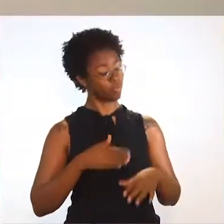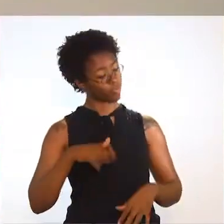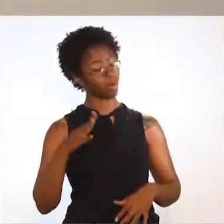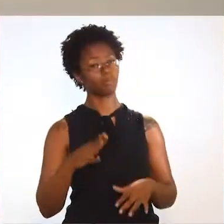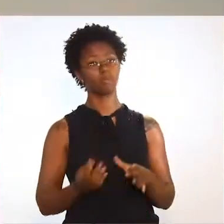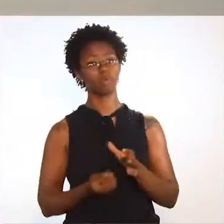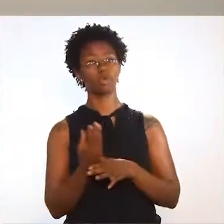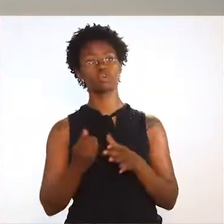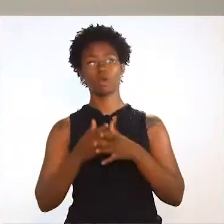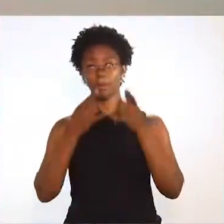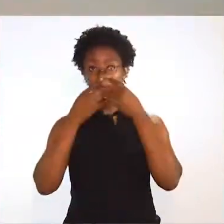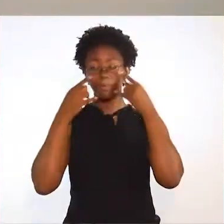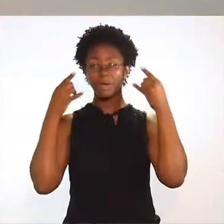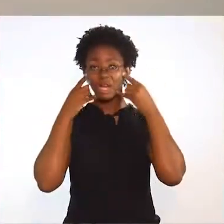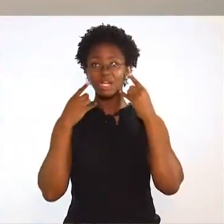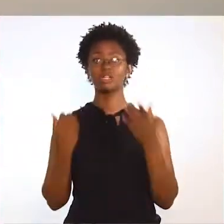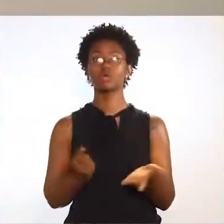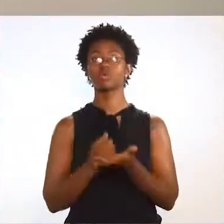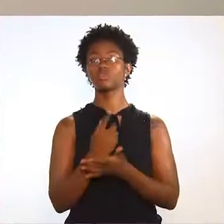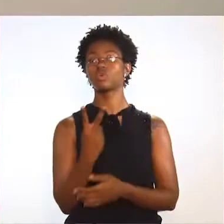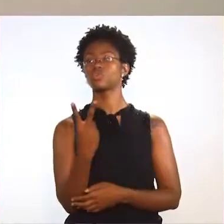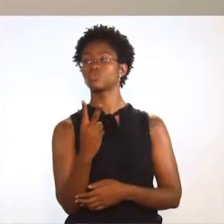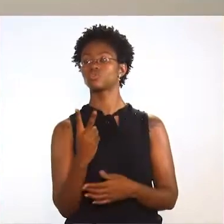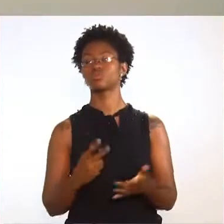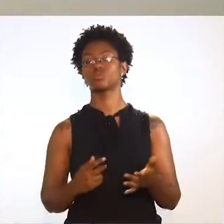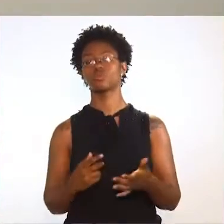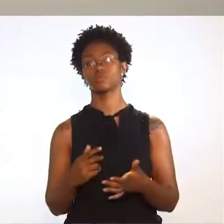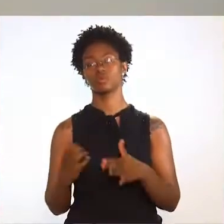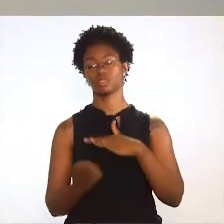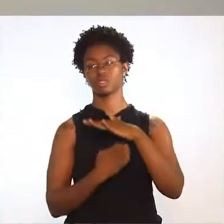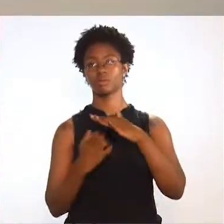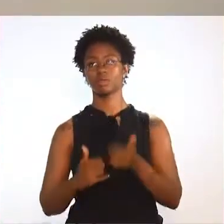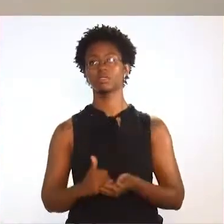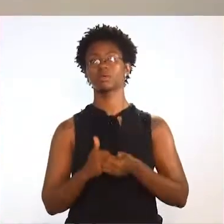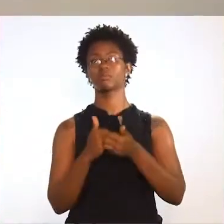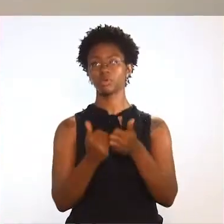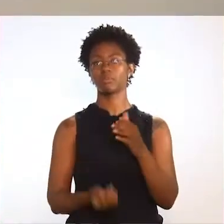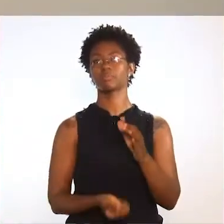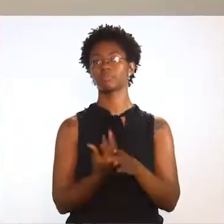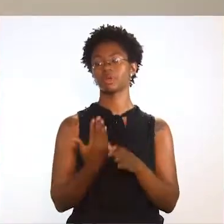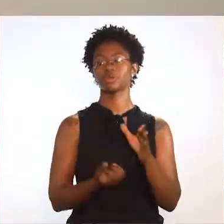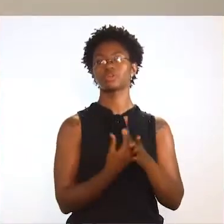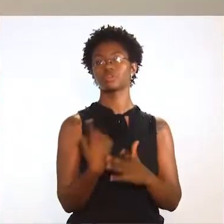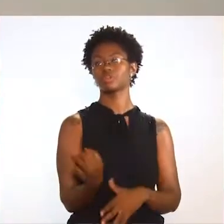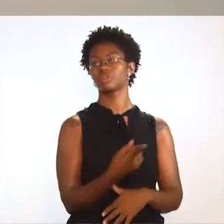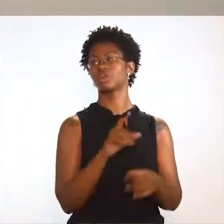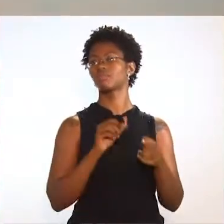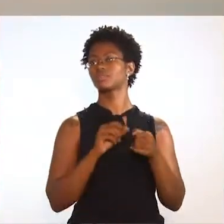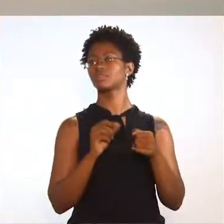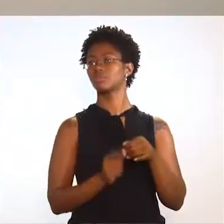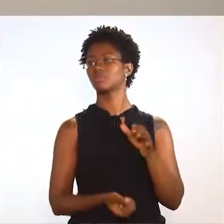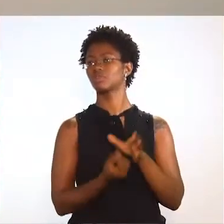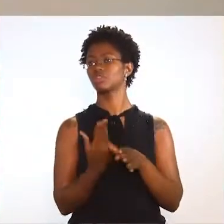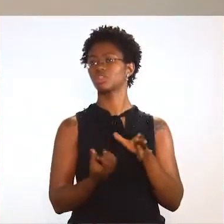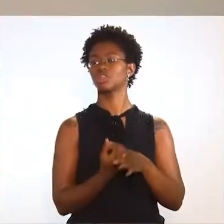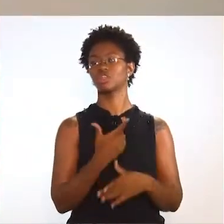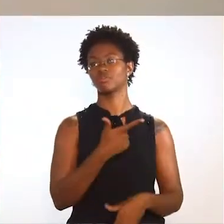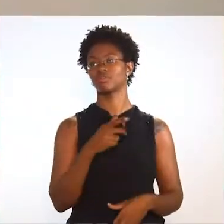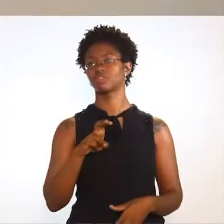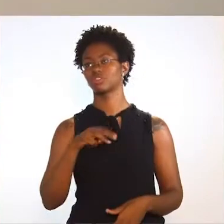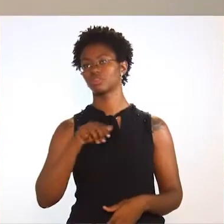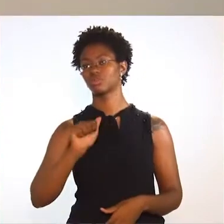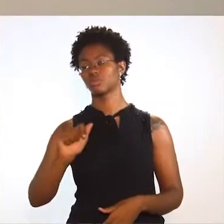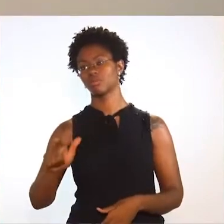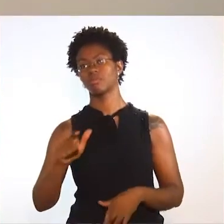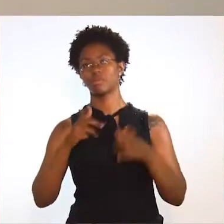máscaras, né? E a gente conseguiu que 2 empresas apoiassem essa produção. Então, a gente fez a produção de mais de